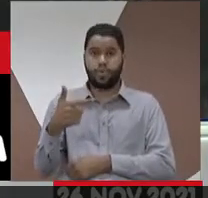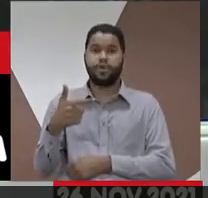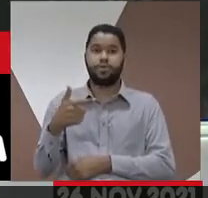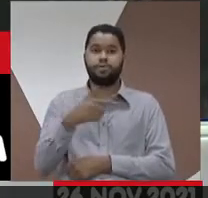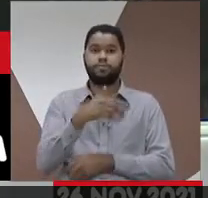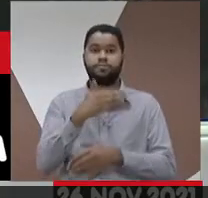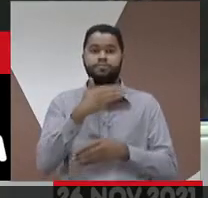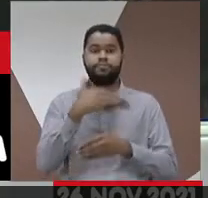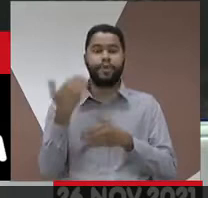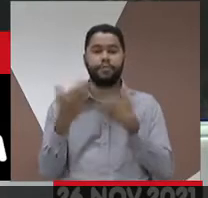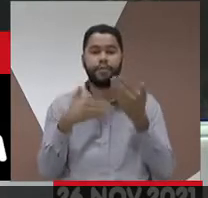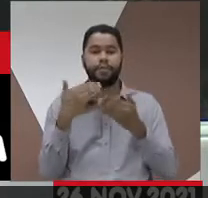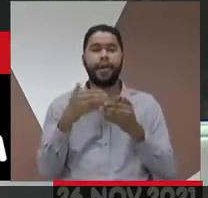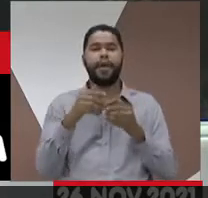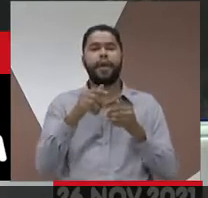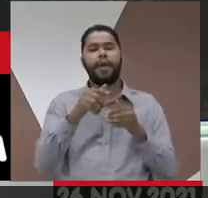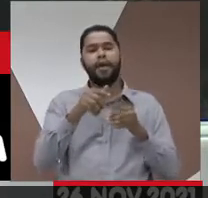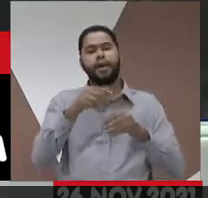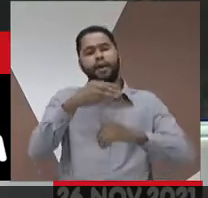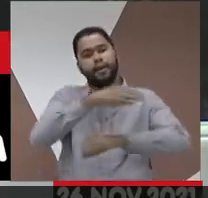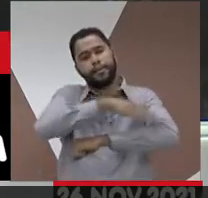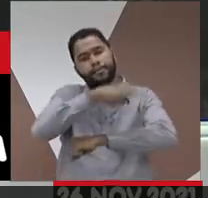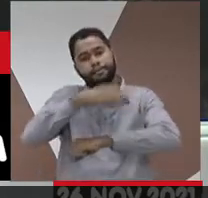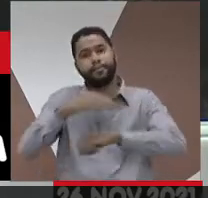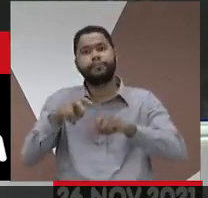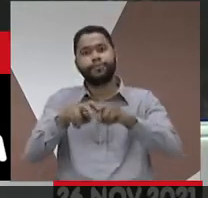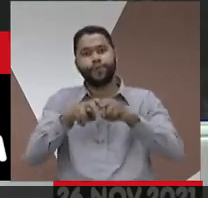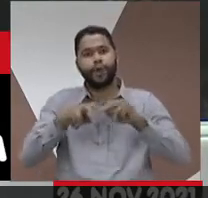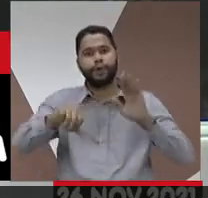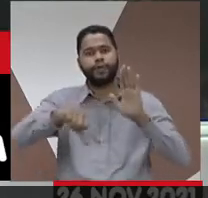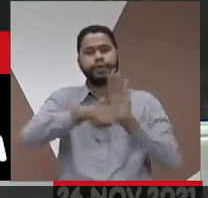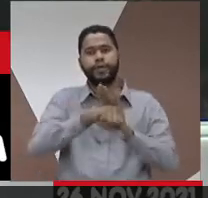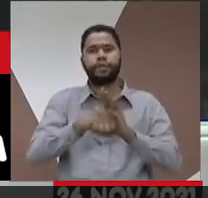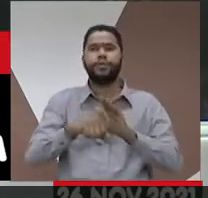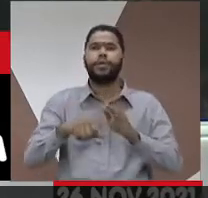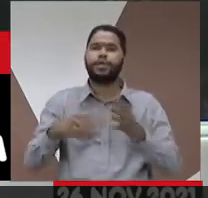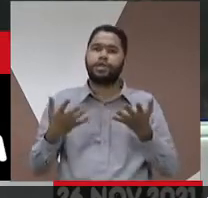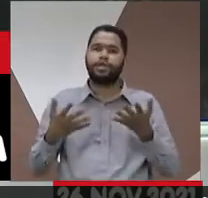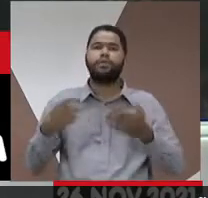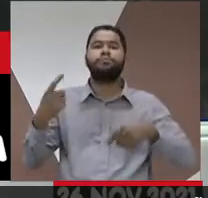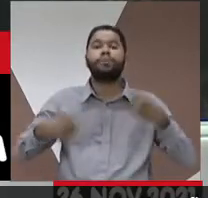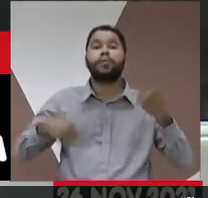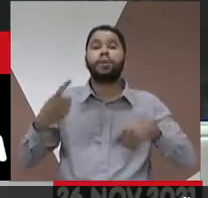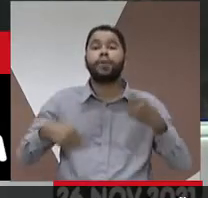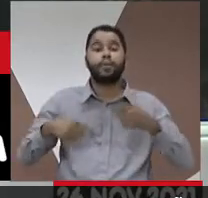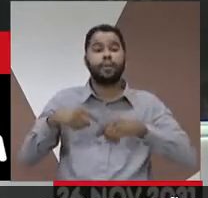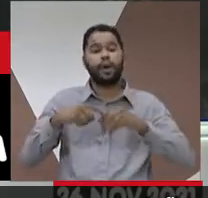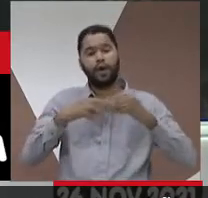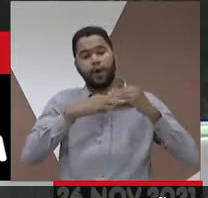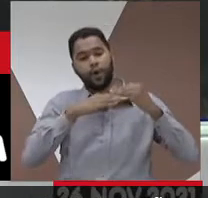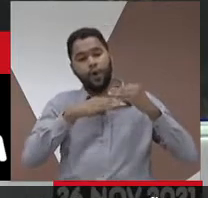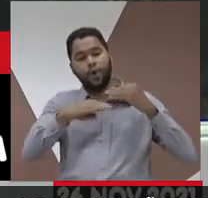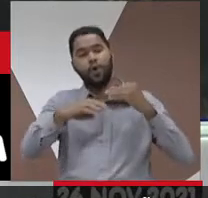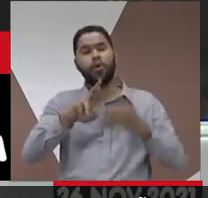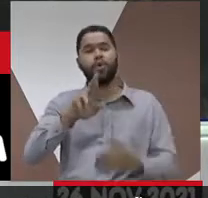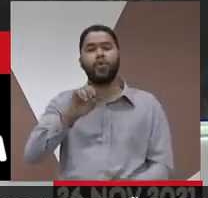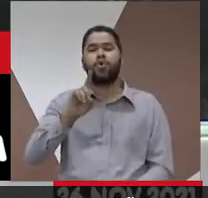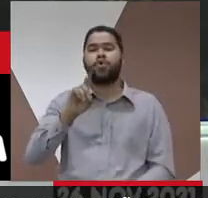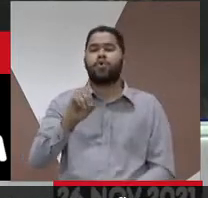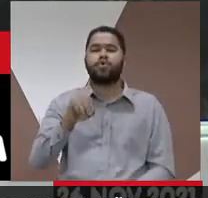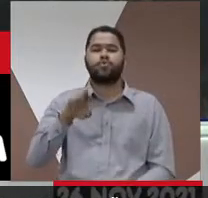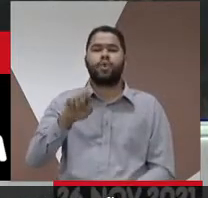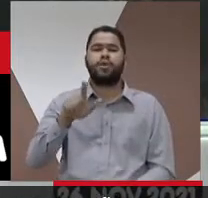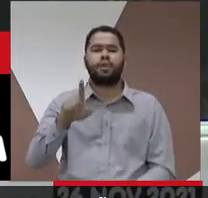feito em cima desse crime, é que a gente discute essa obra do Rodoanel, que a gente chama com muita tranquilidade